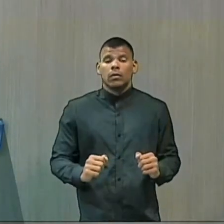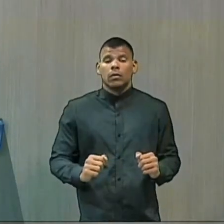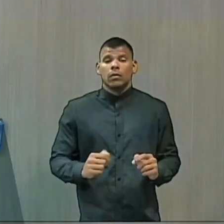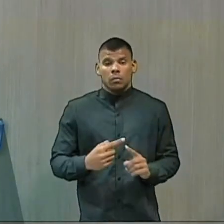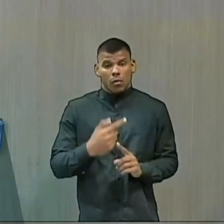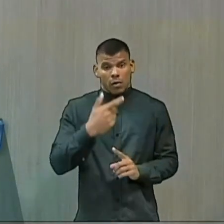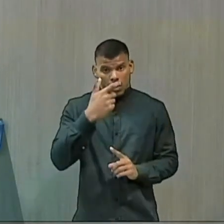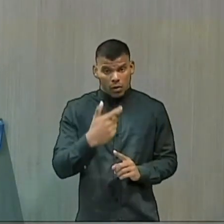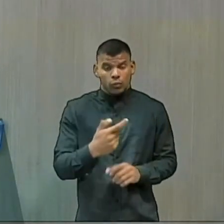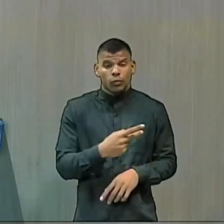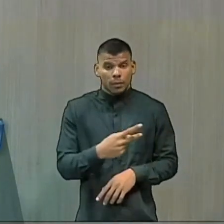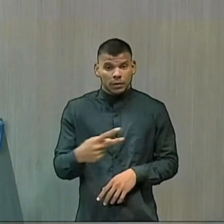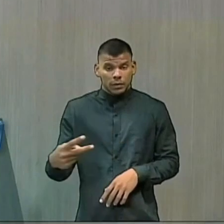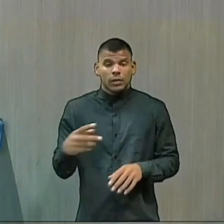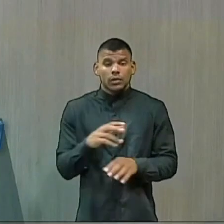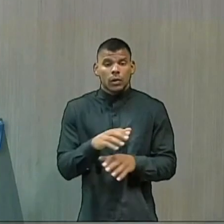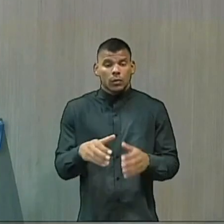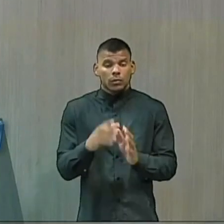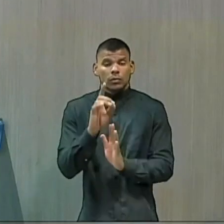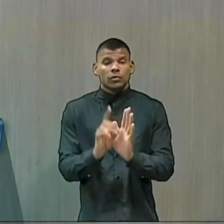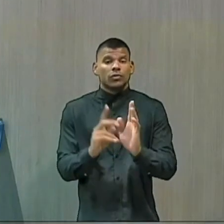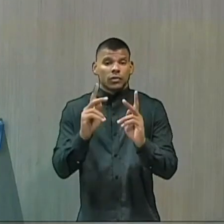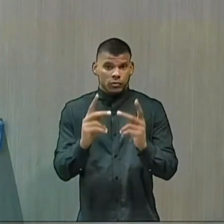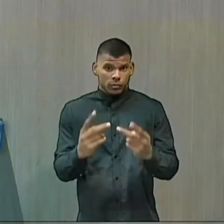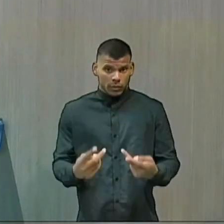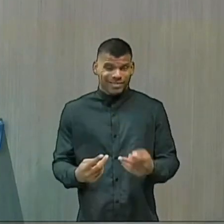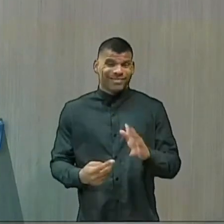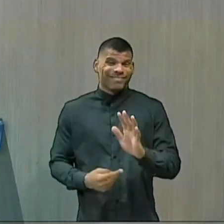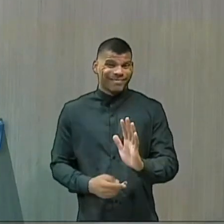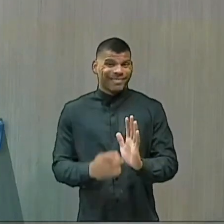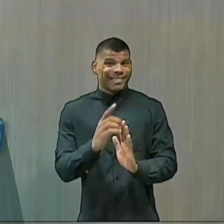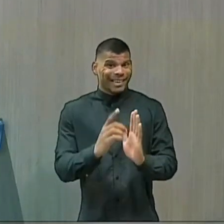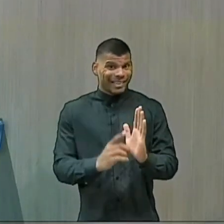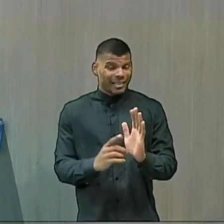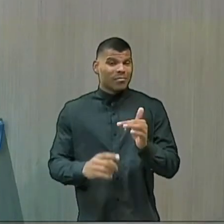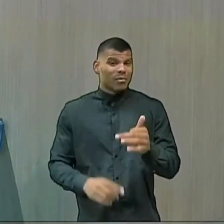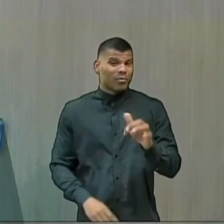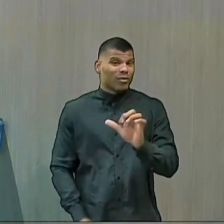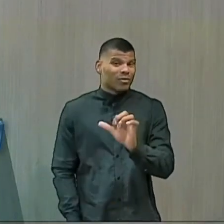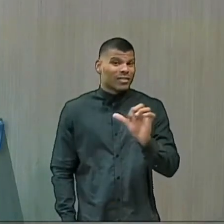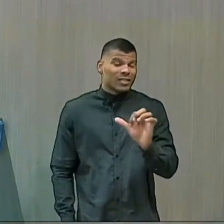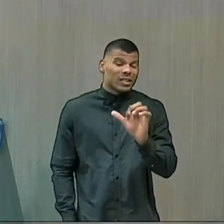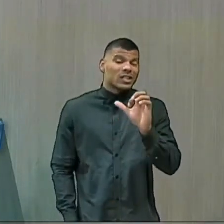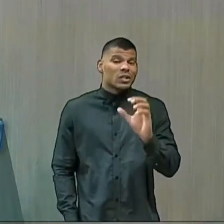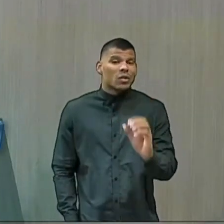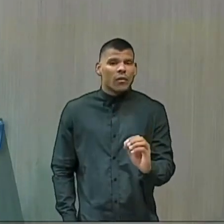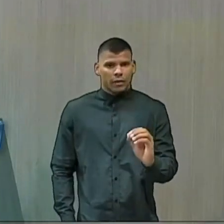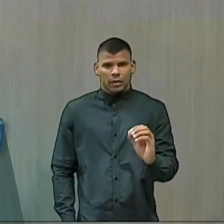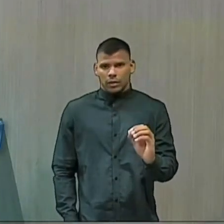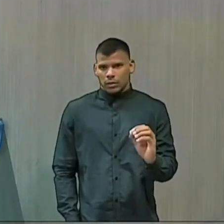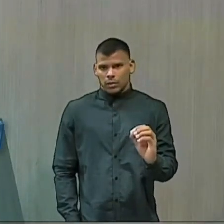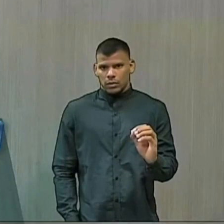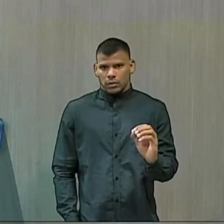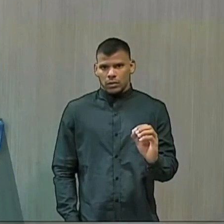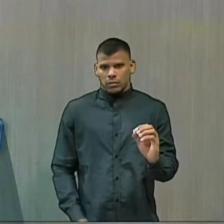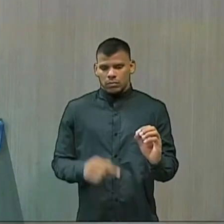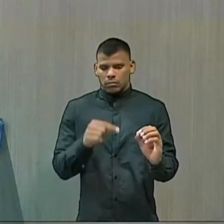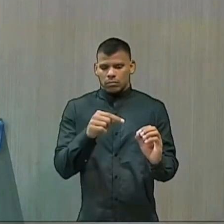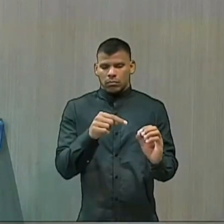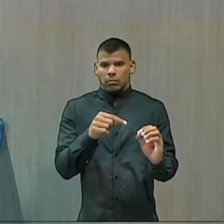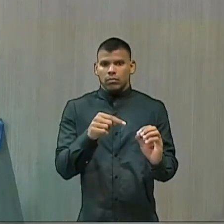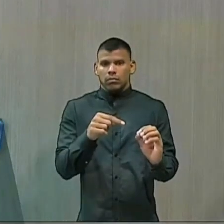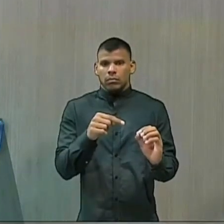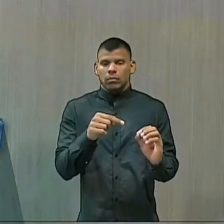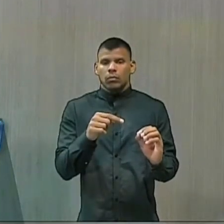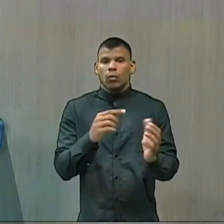Direitos Humanos, que desde a década de 90, ela tem tratado deste tema.